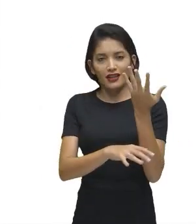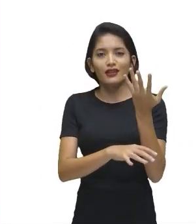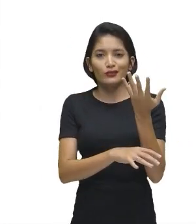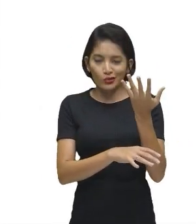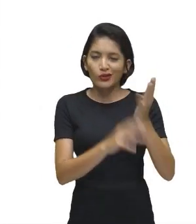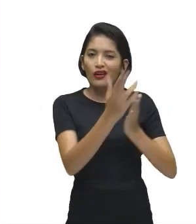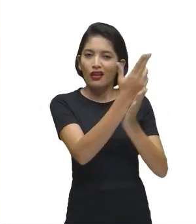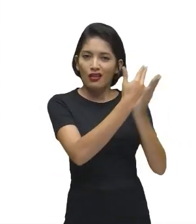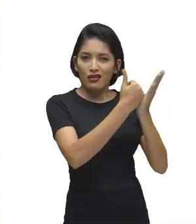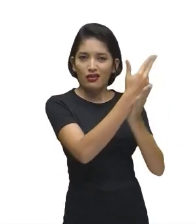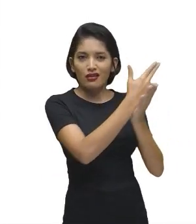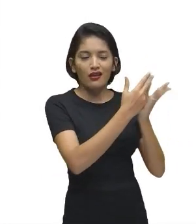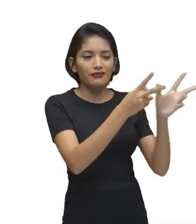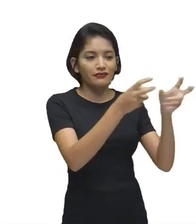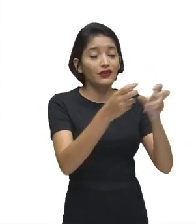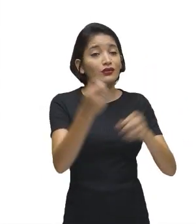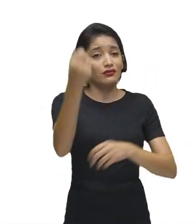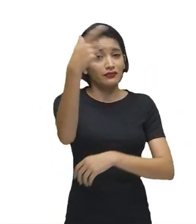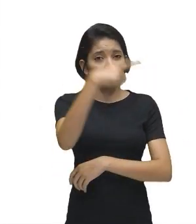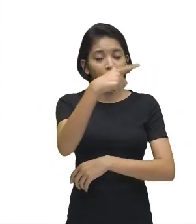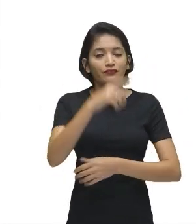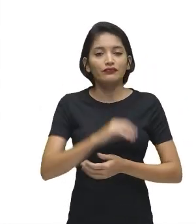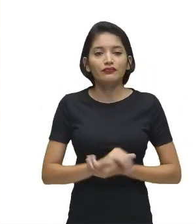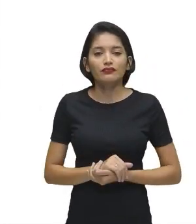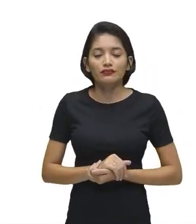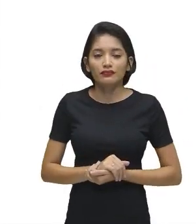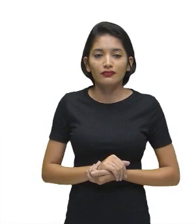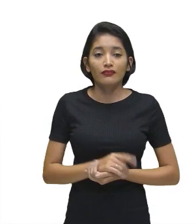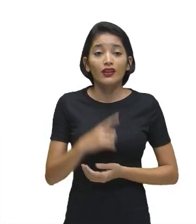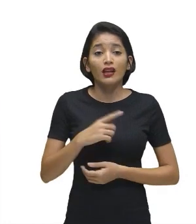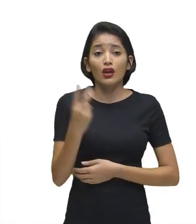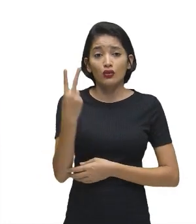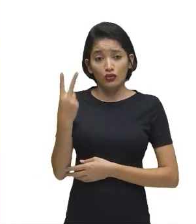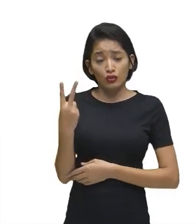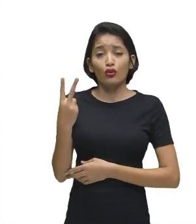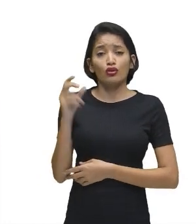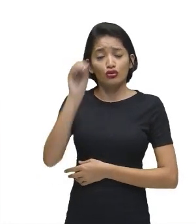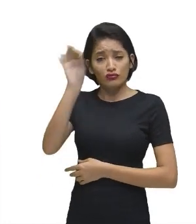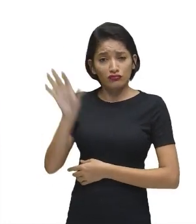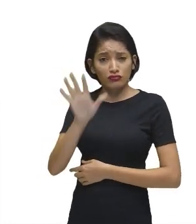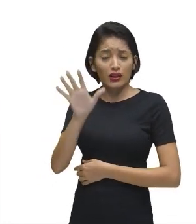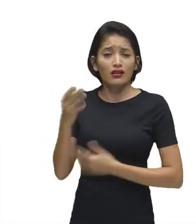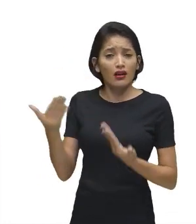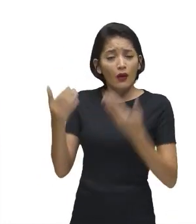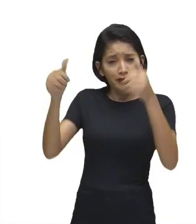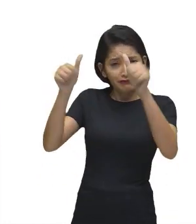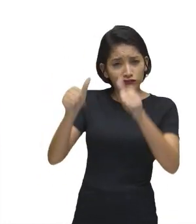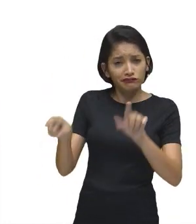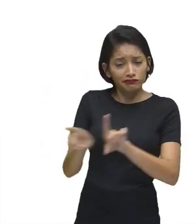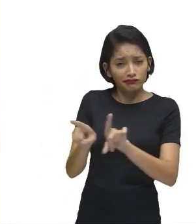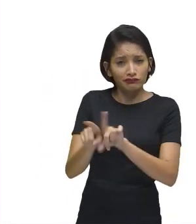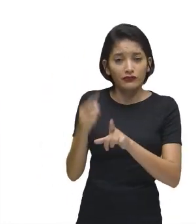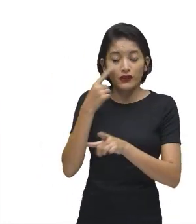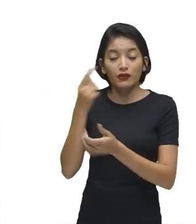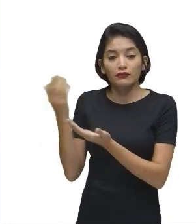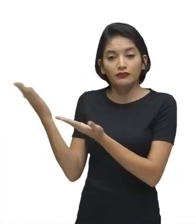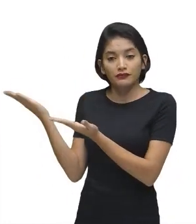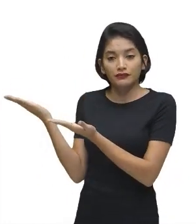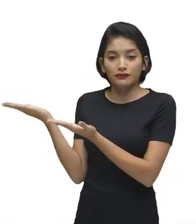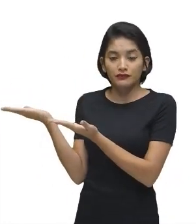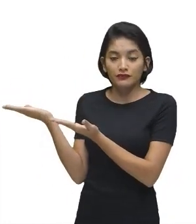de observação do estudo da luz. E nós temos duas obras expressionistas que nós vamos analisar. Aqui vocês podem ver,